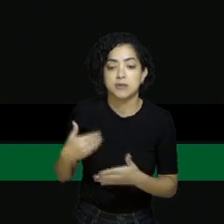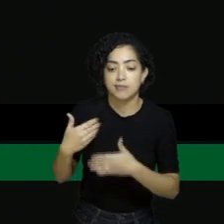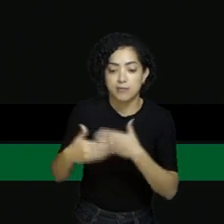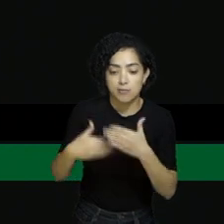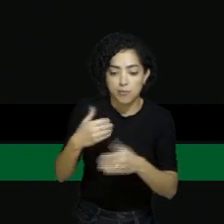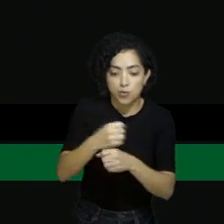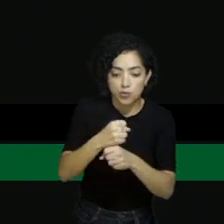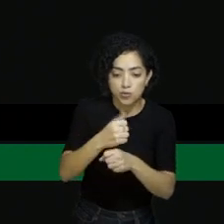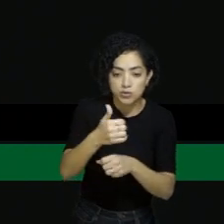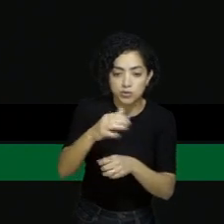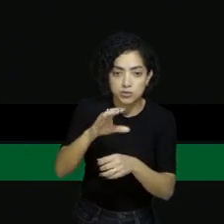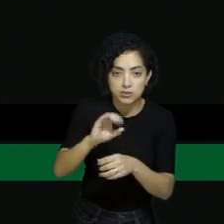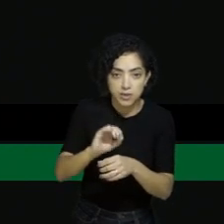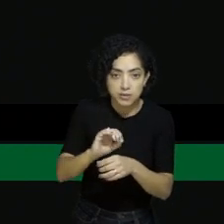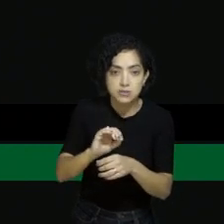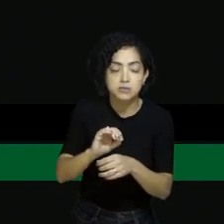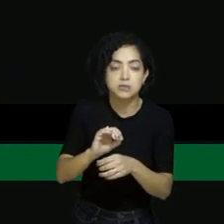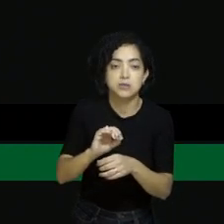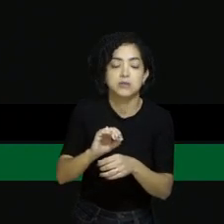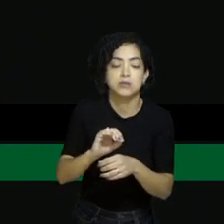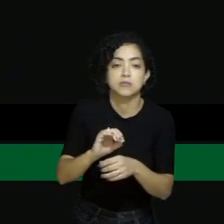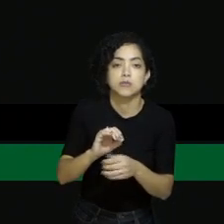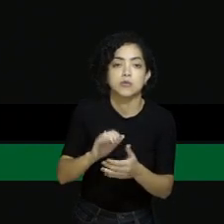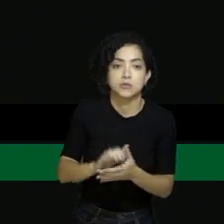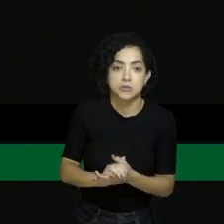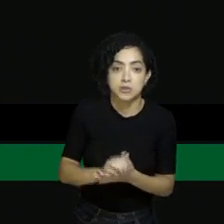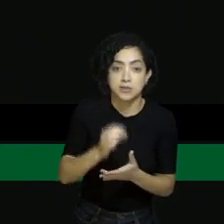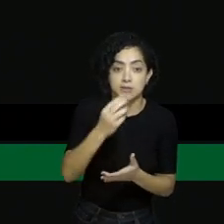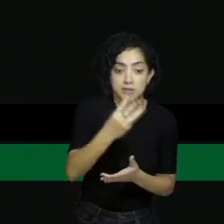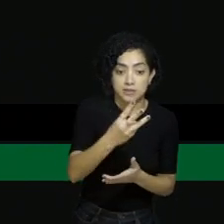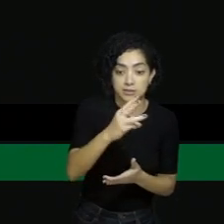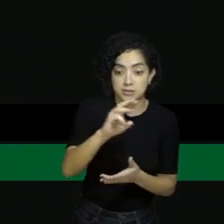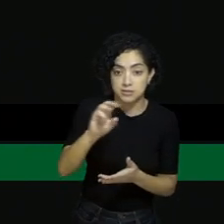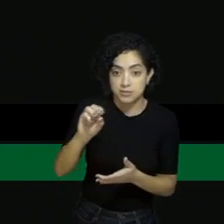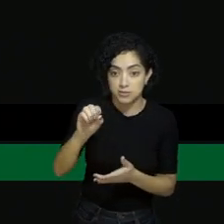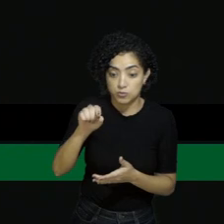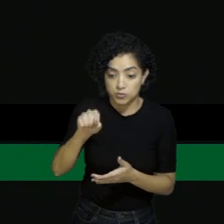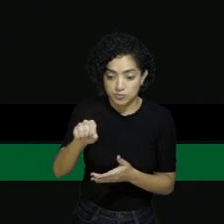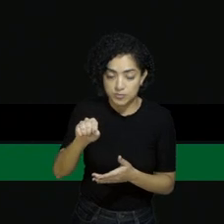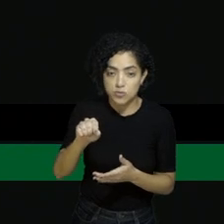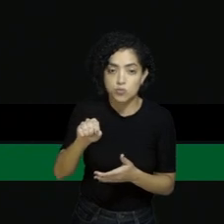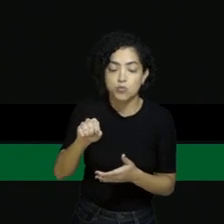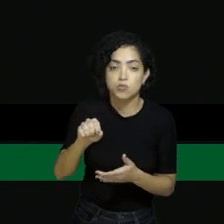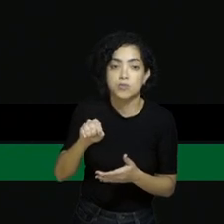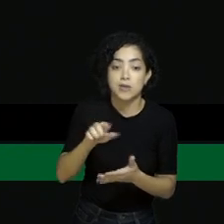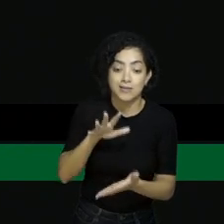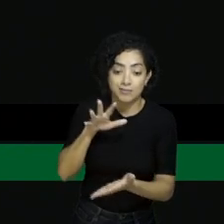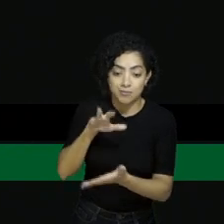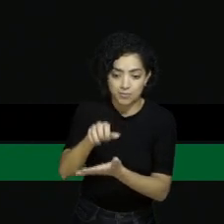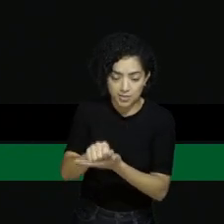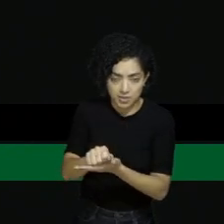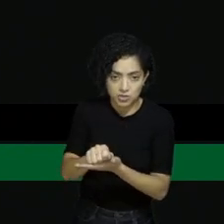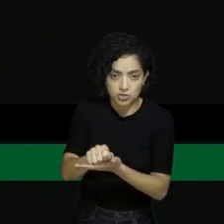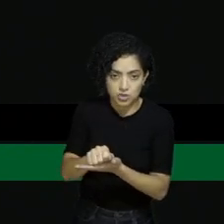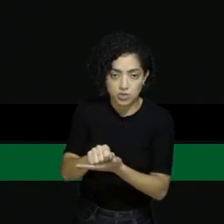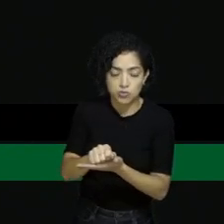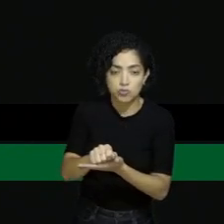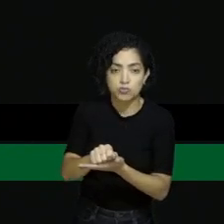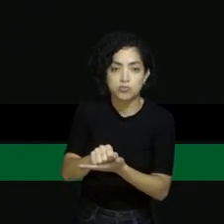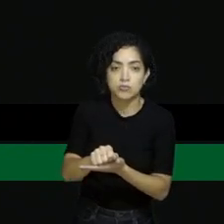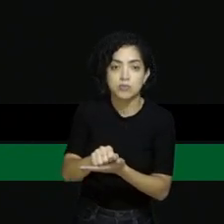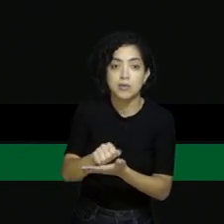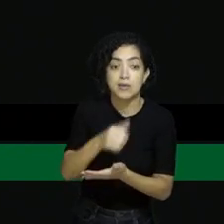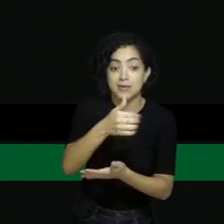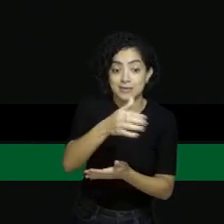anos, dos 300 mil propriedades que preencheram os dados, apenas